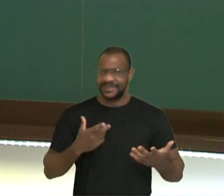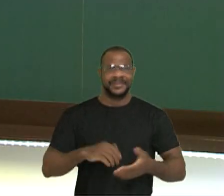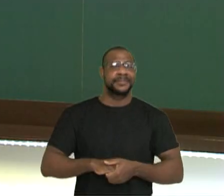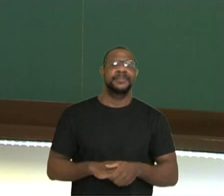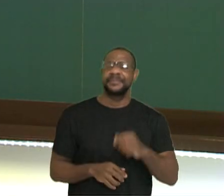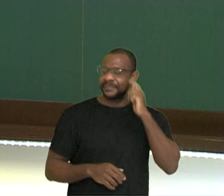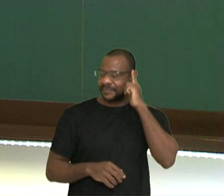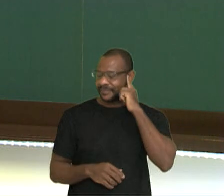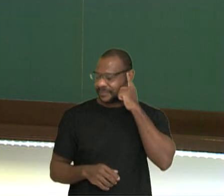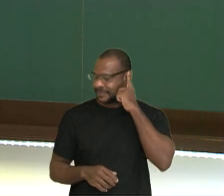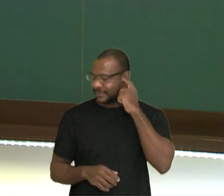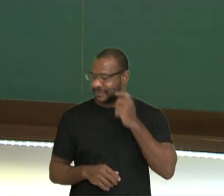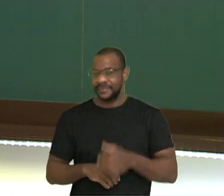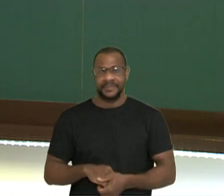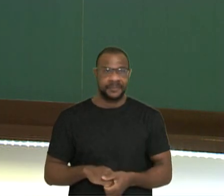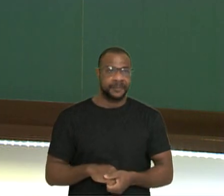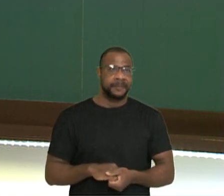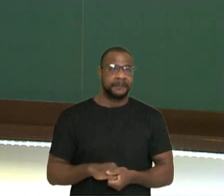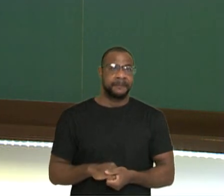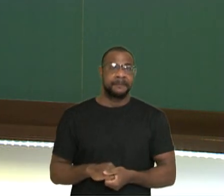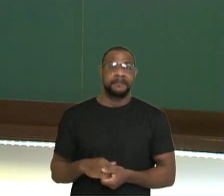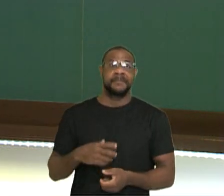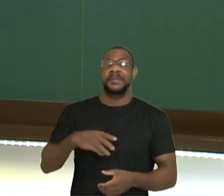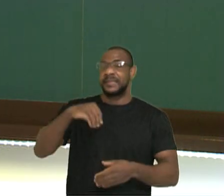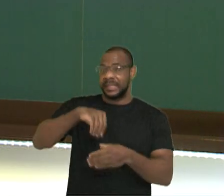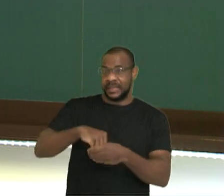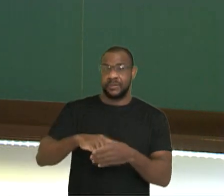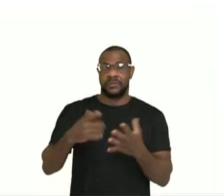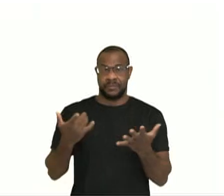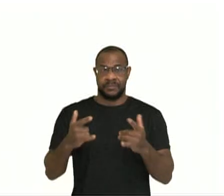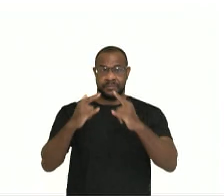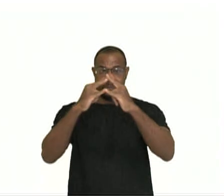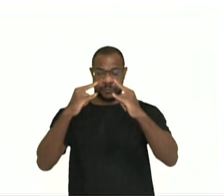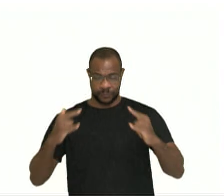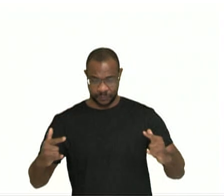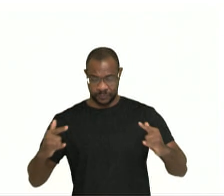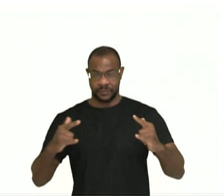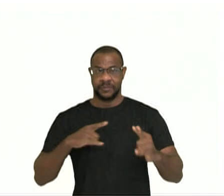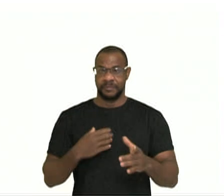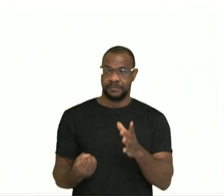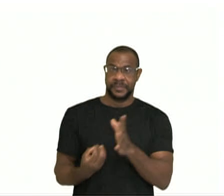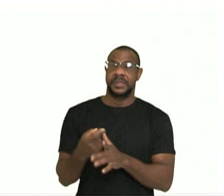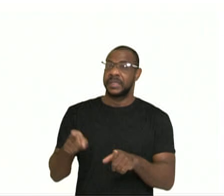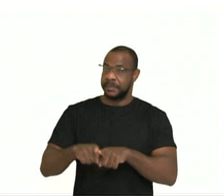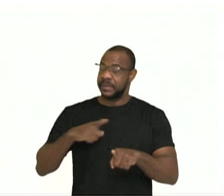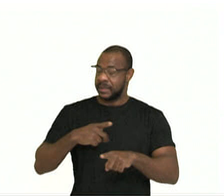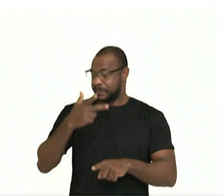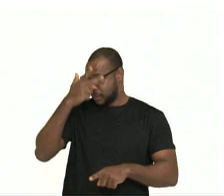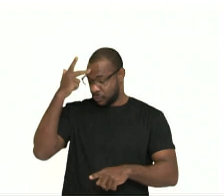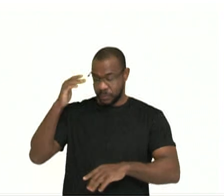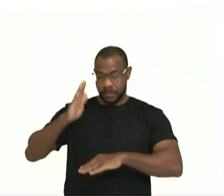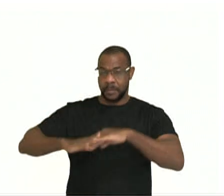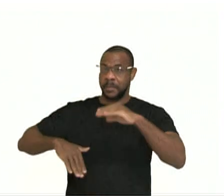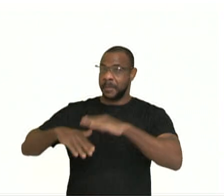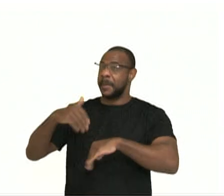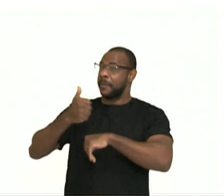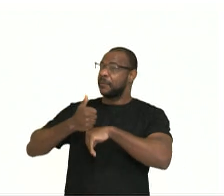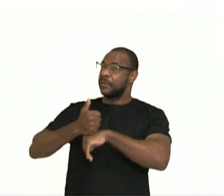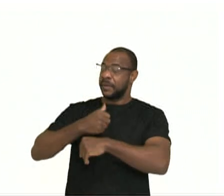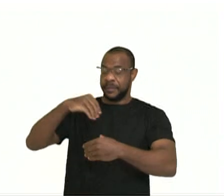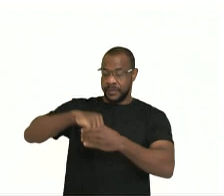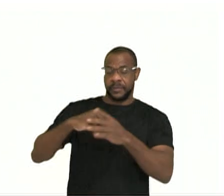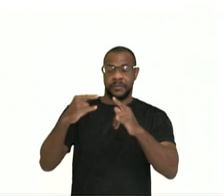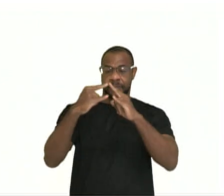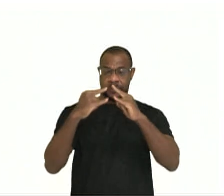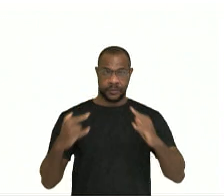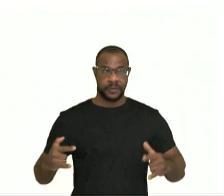Então, atrações circenses. Dentre os profissionais, né, que formam o espetáculo de circo, podemos citar alguns exemplos. Então,